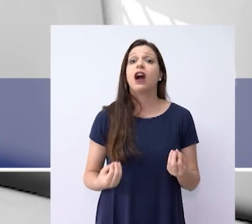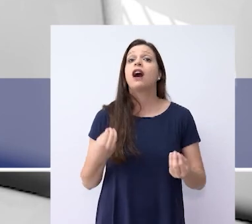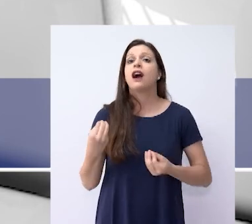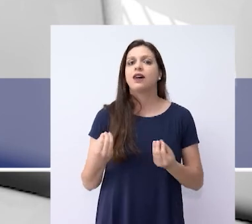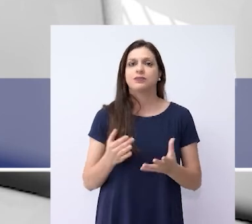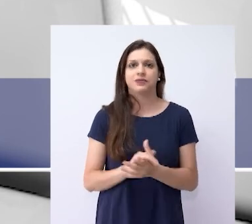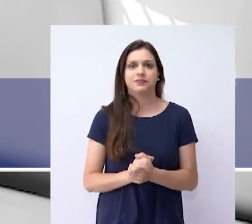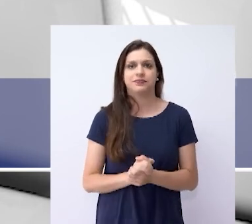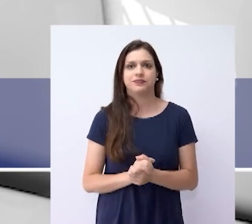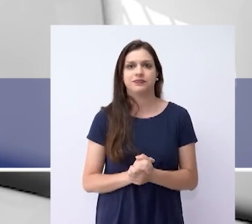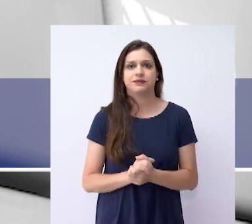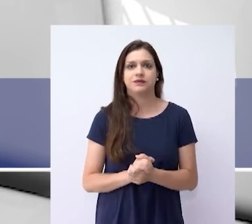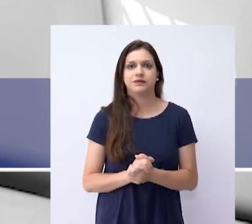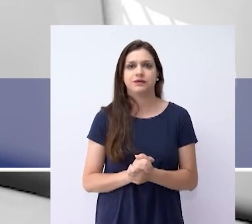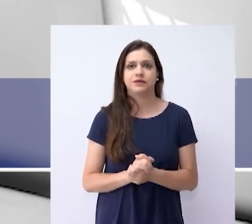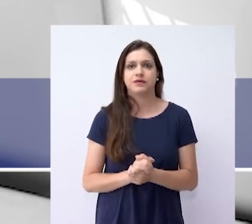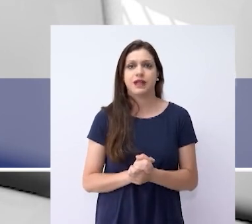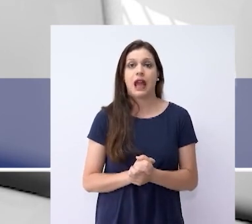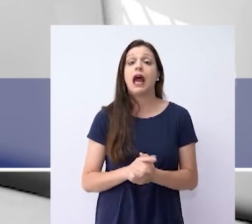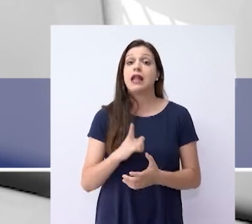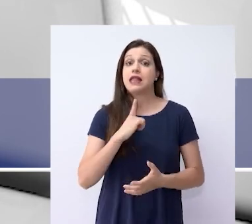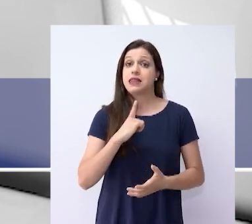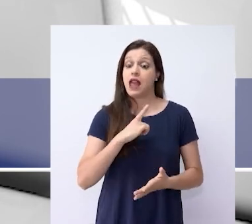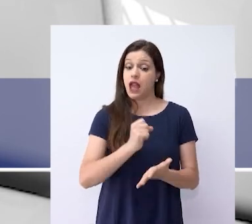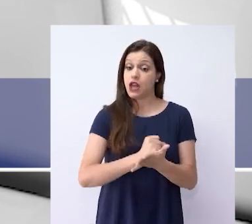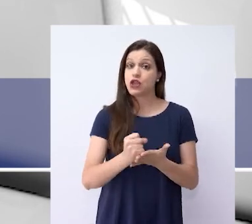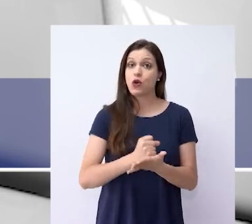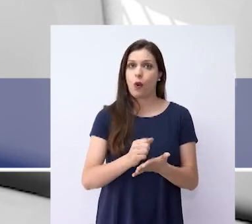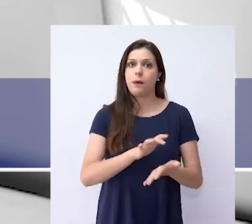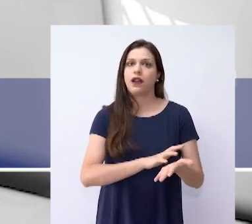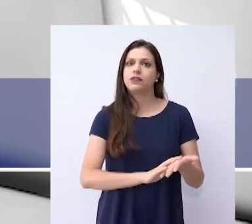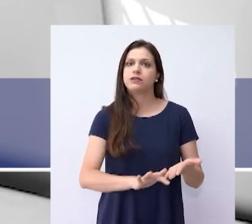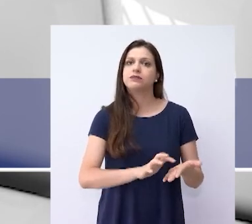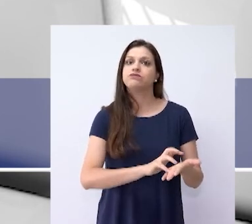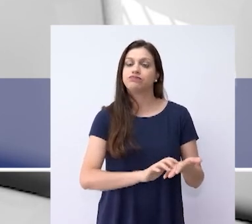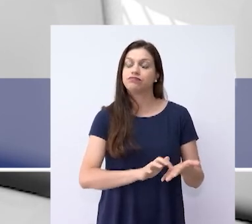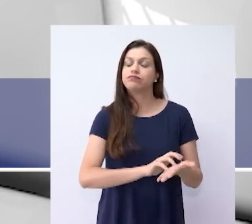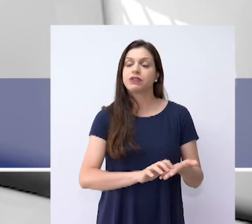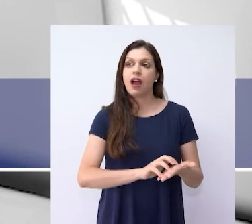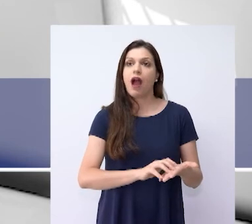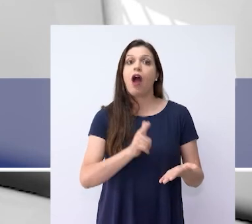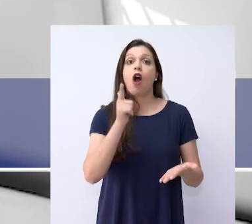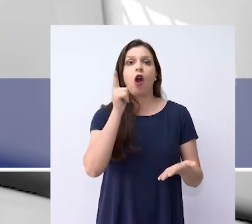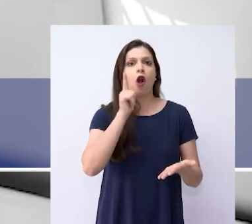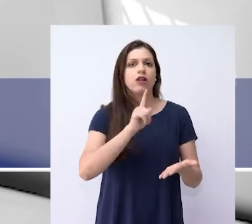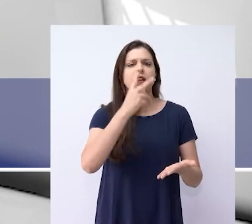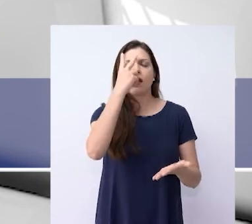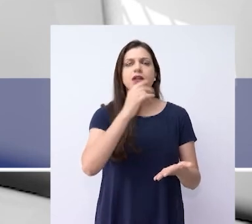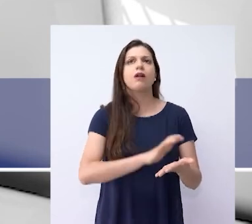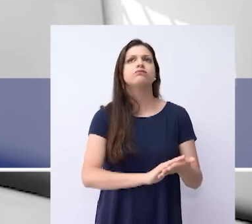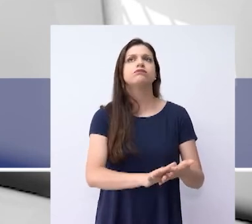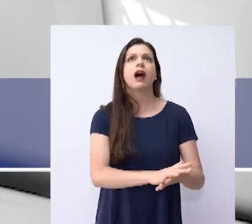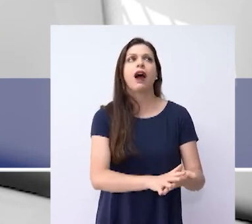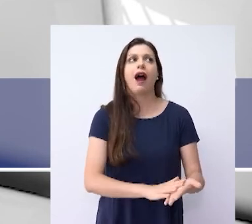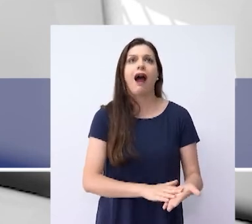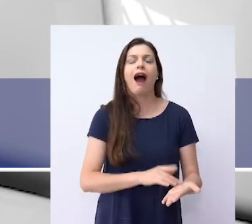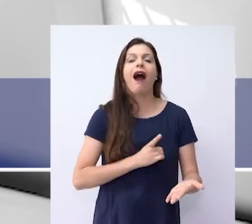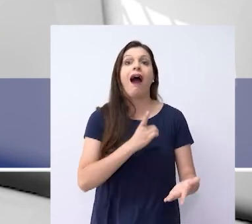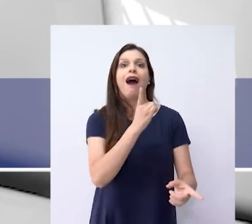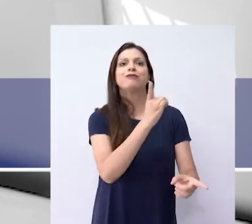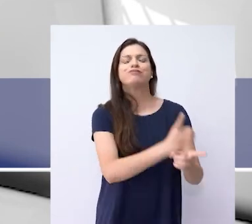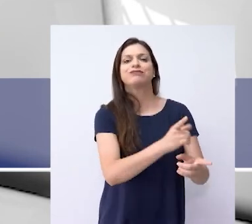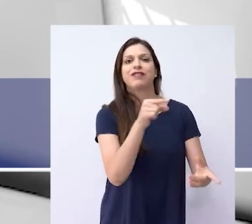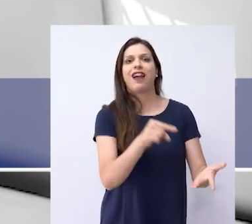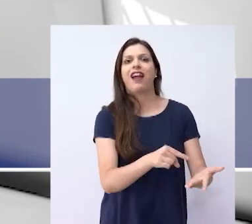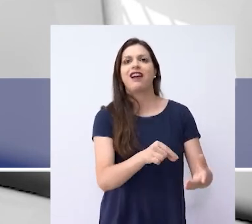momento. E a partir do momento que você tem esse documento de maneira acessível, que você possa ler, você